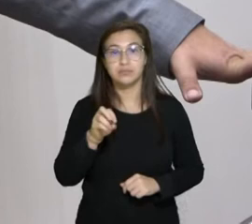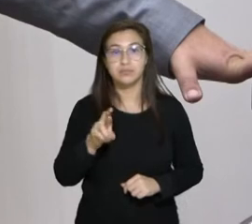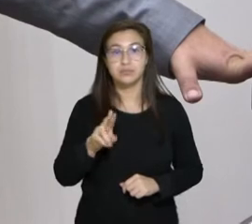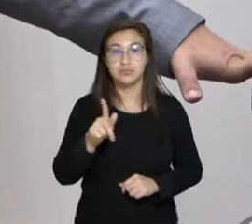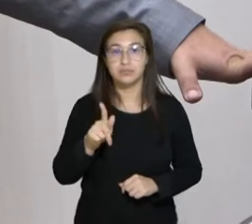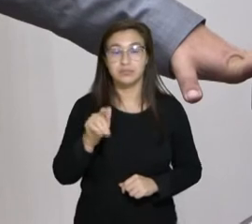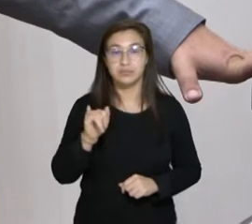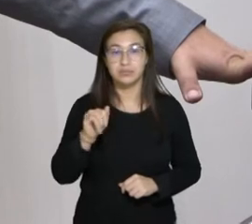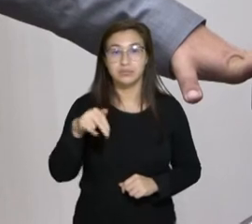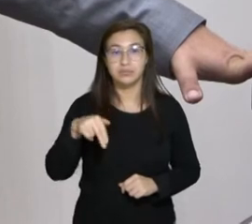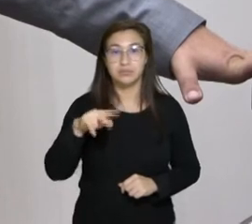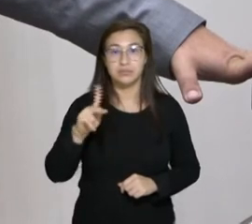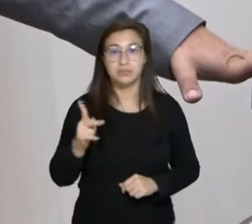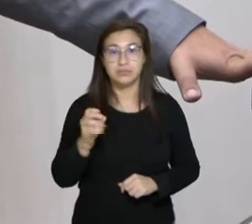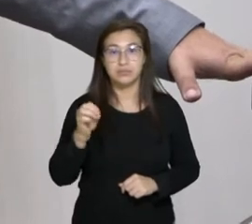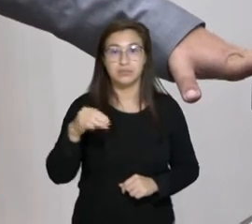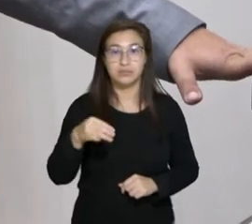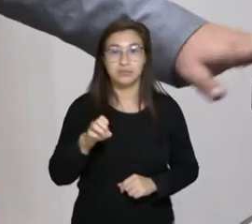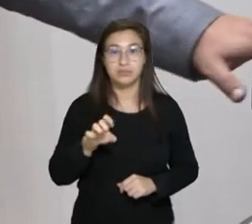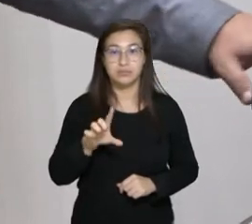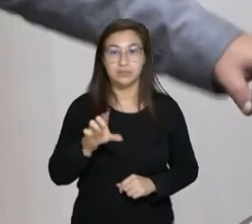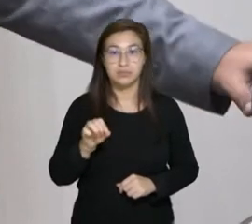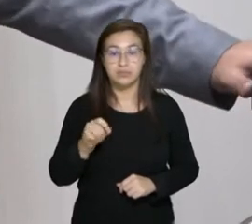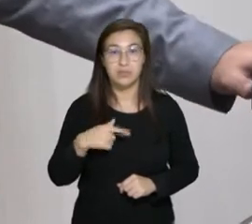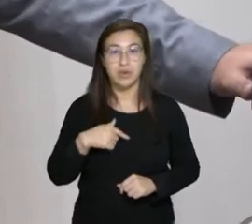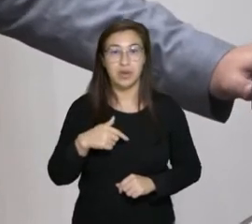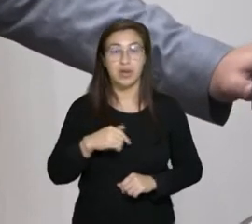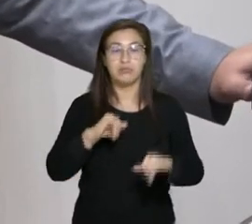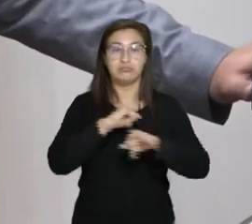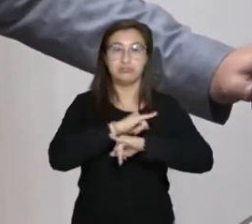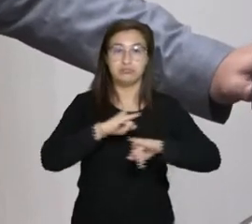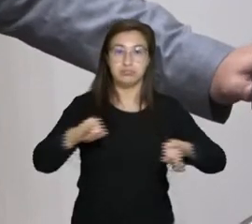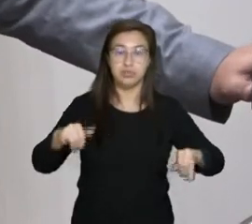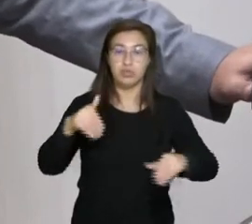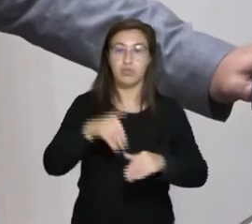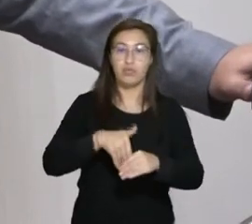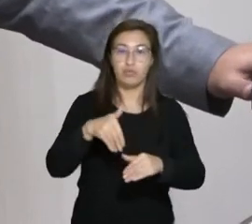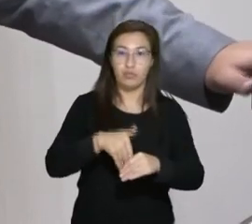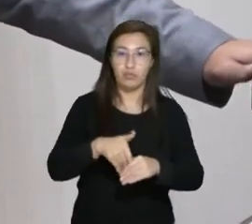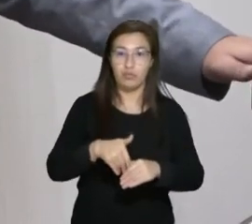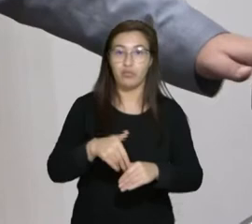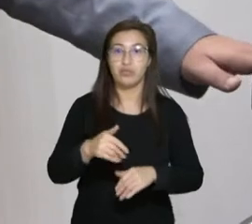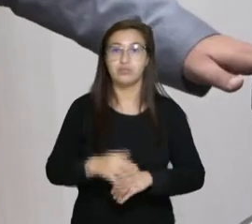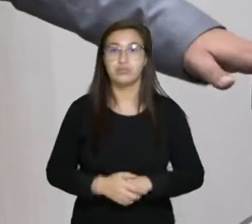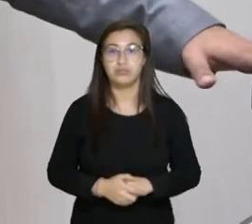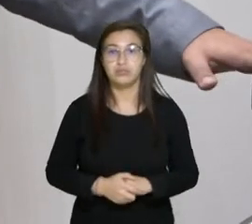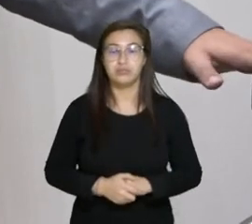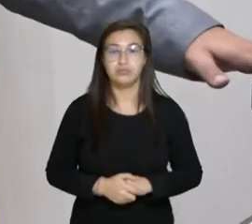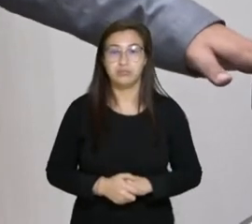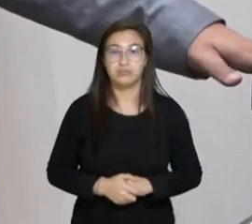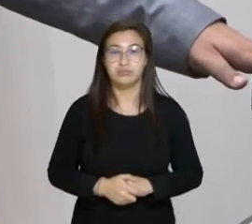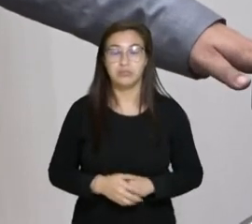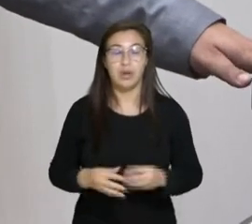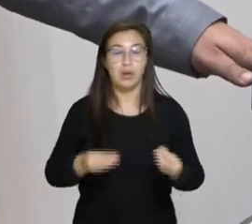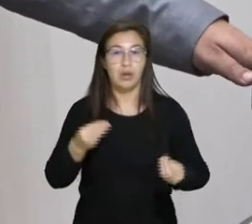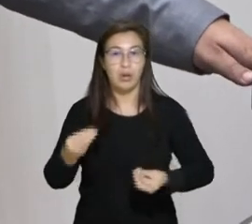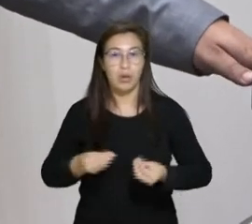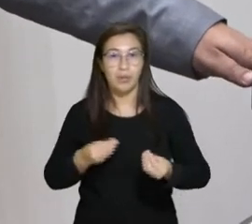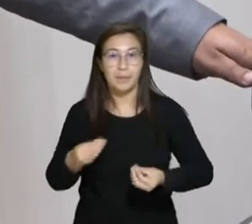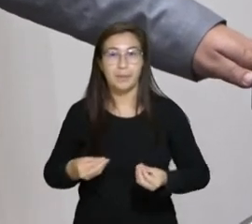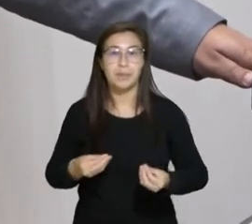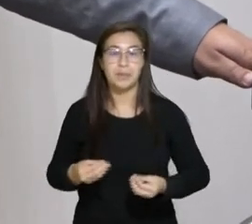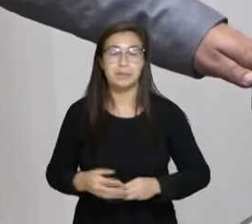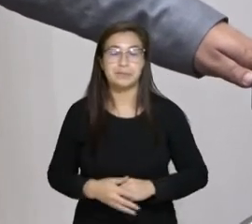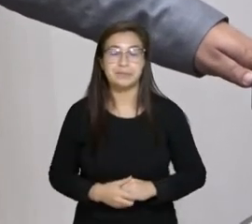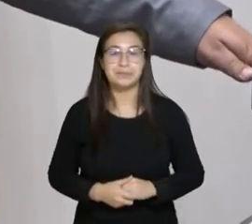que se posicionou publicamente e anunciando o seu voto anunciando Como iria se comportar diante dessa